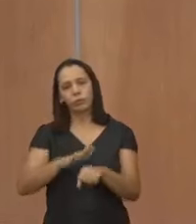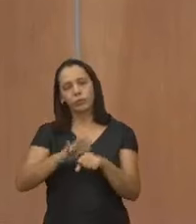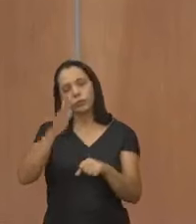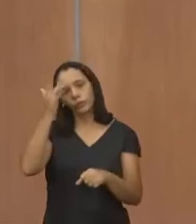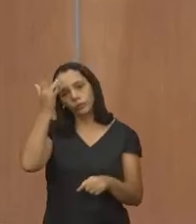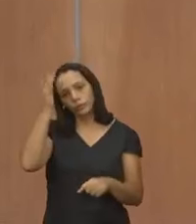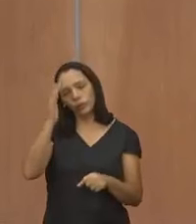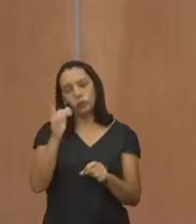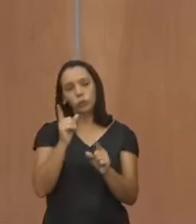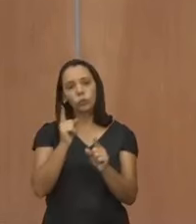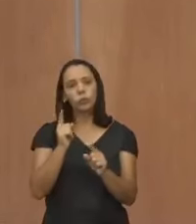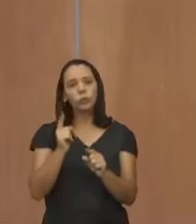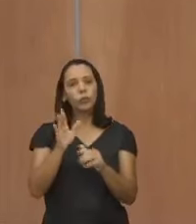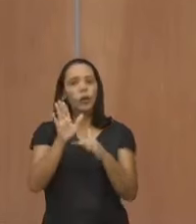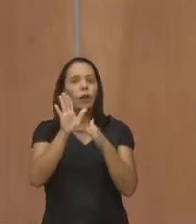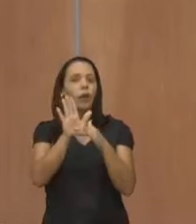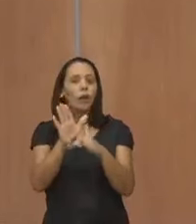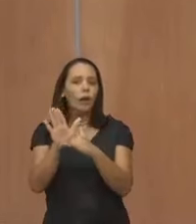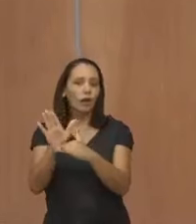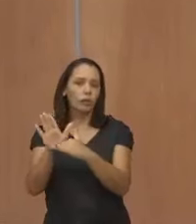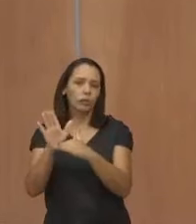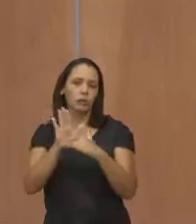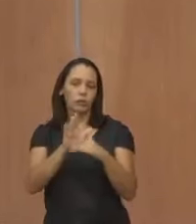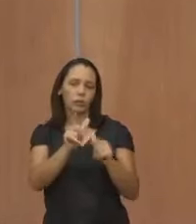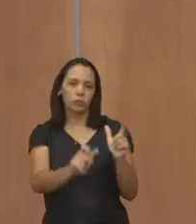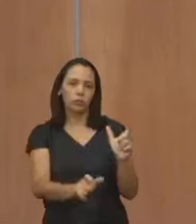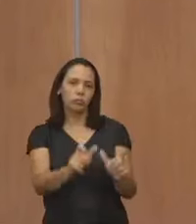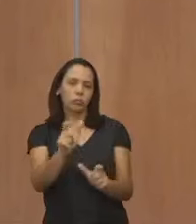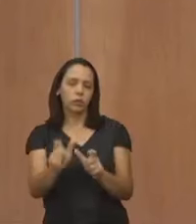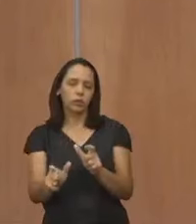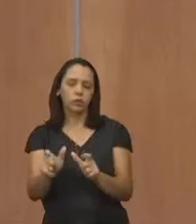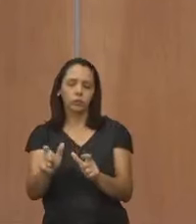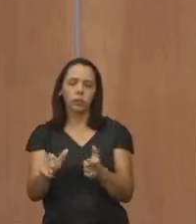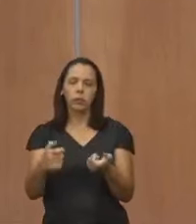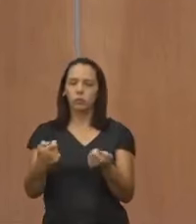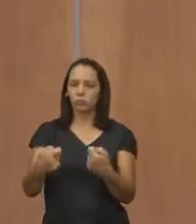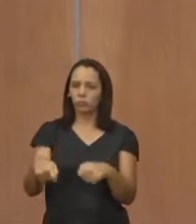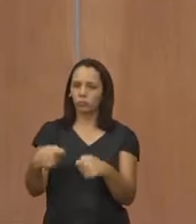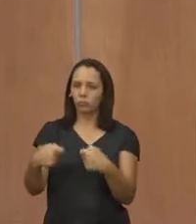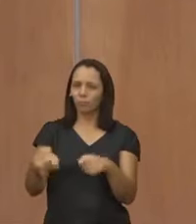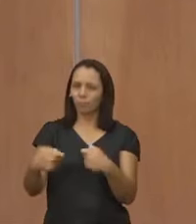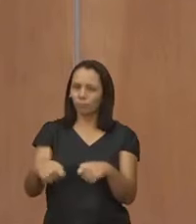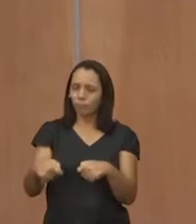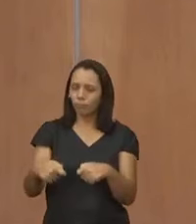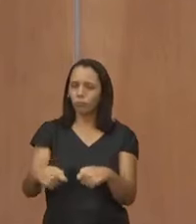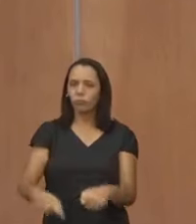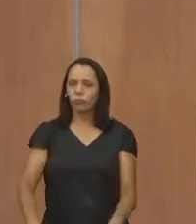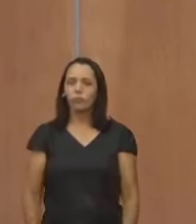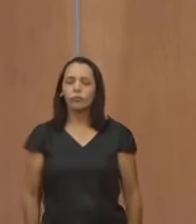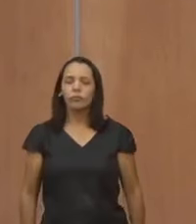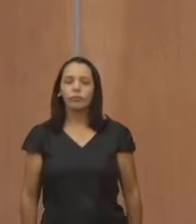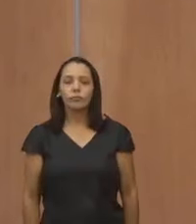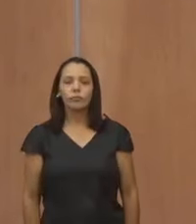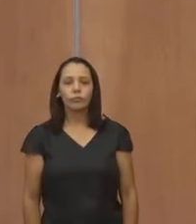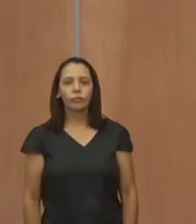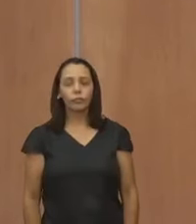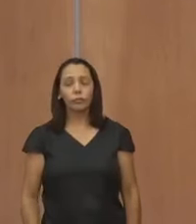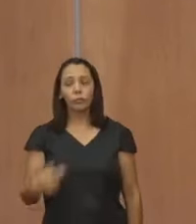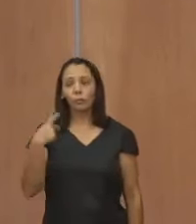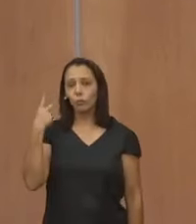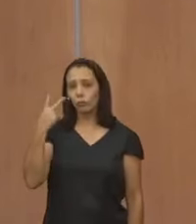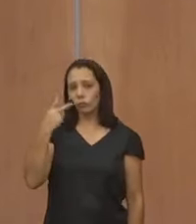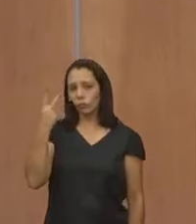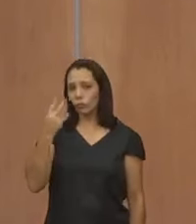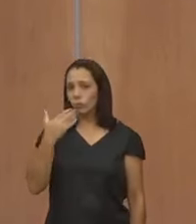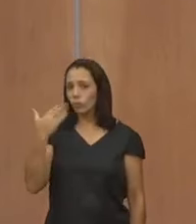maior qualidade e maior eficiência as pessoas que mais precisam. Então, a gente conta com o apoio dos vereadores que aqui